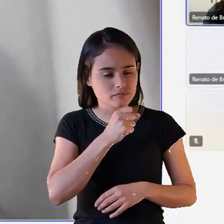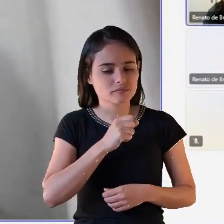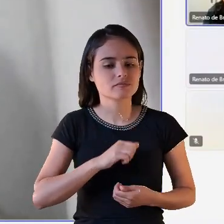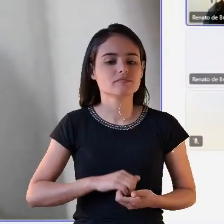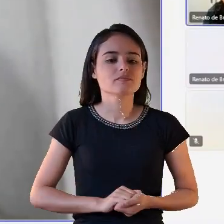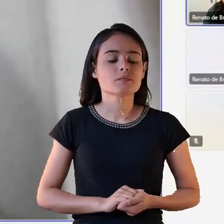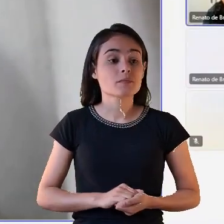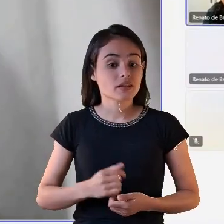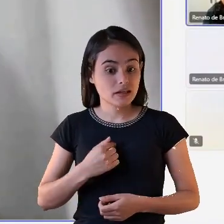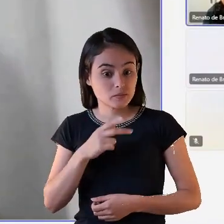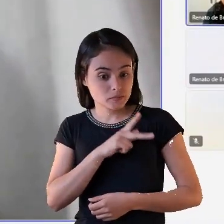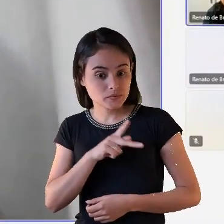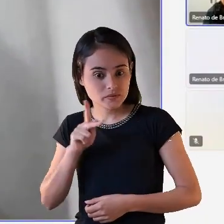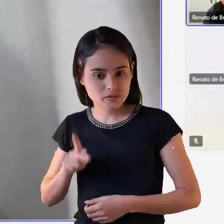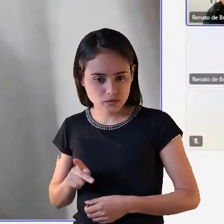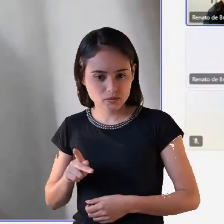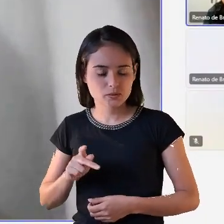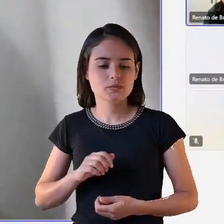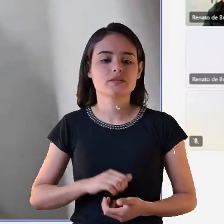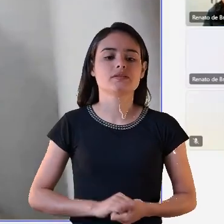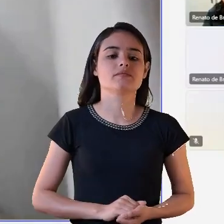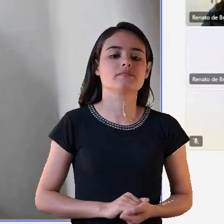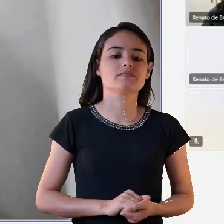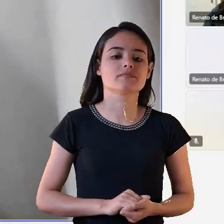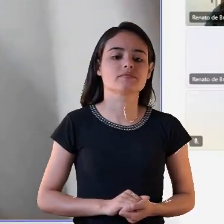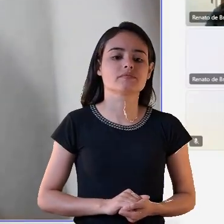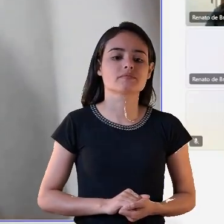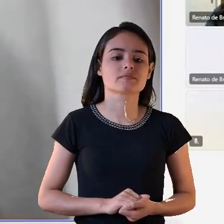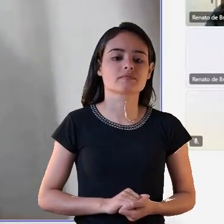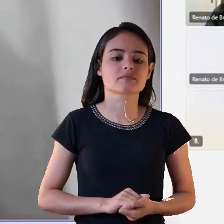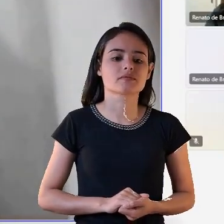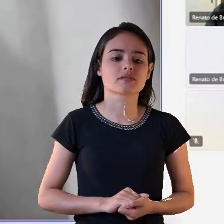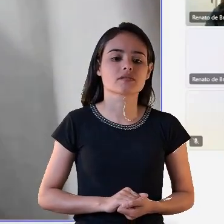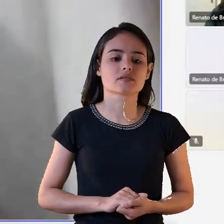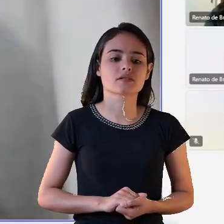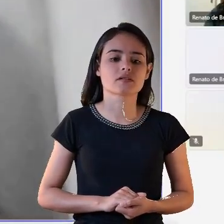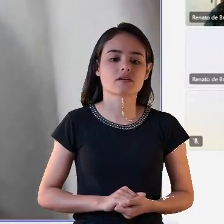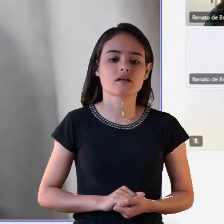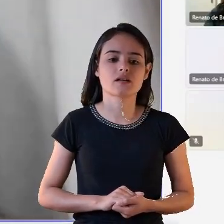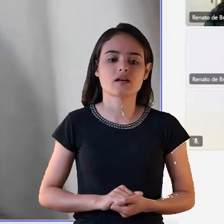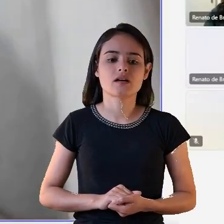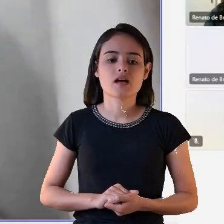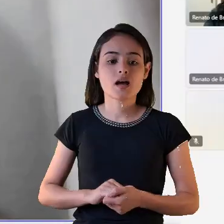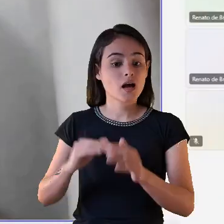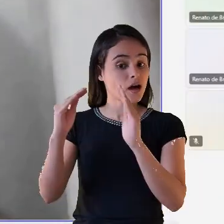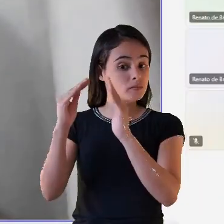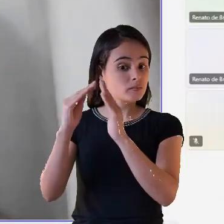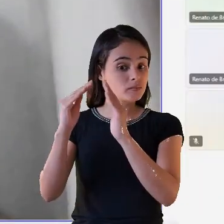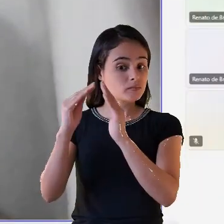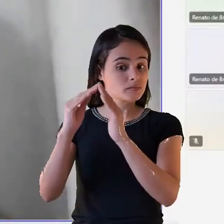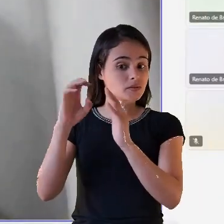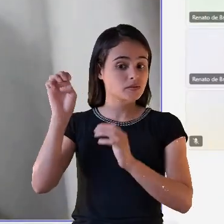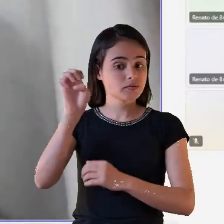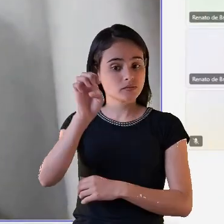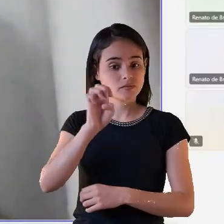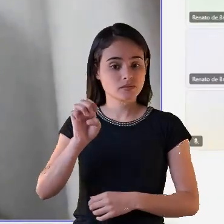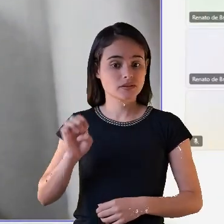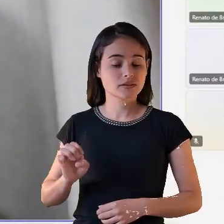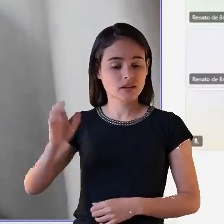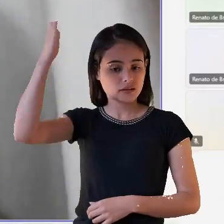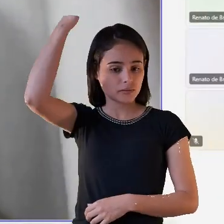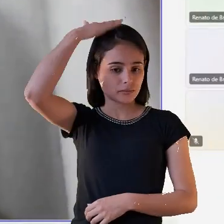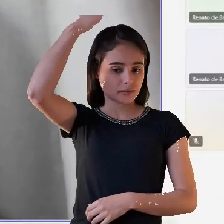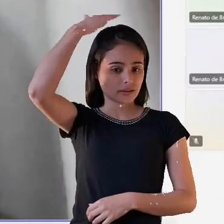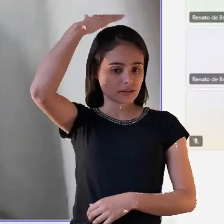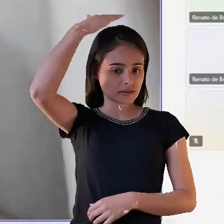E mais uma vez, né, com muita alegria, aceito esse desafio de estar aqui com vocês nesse momento,